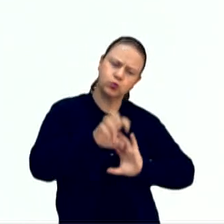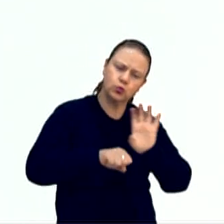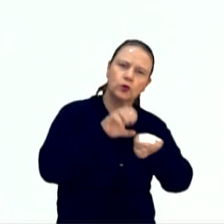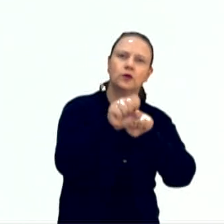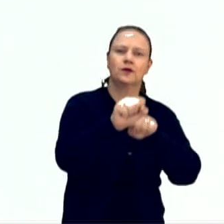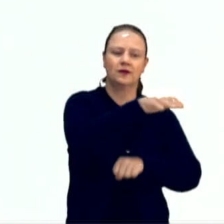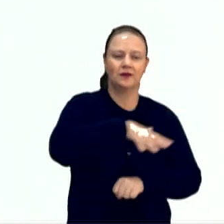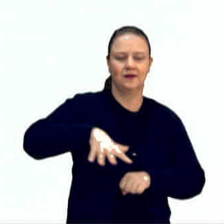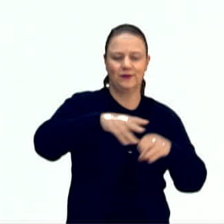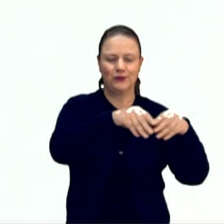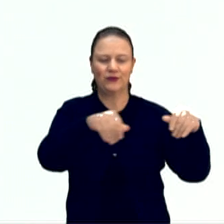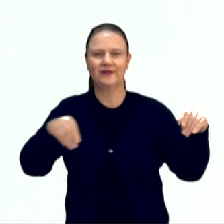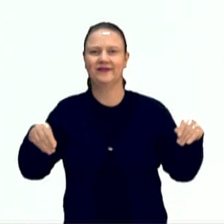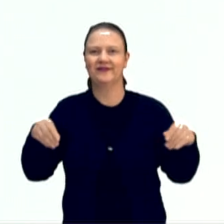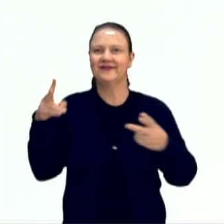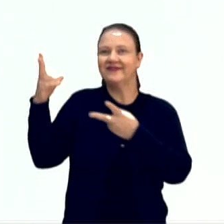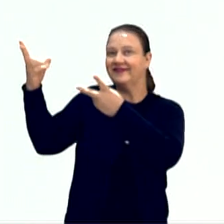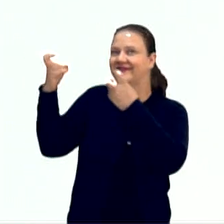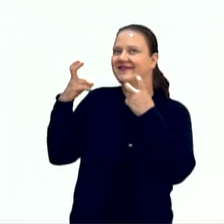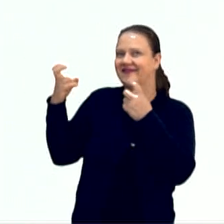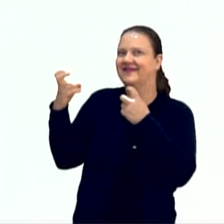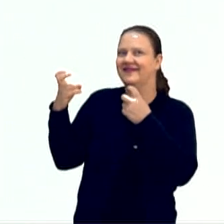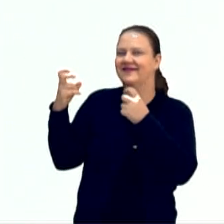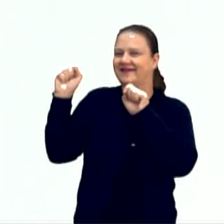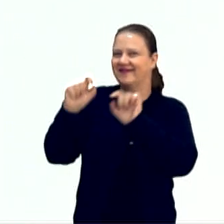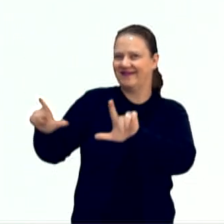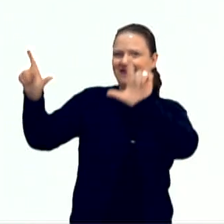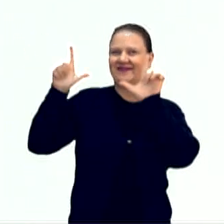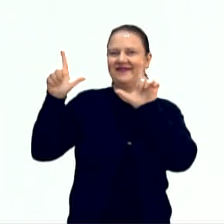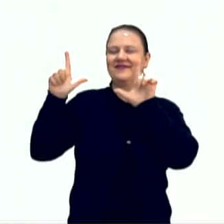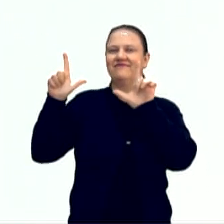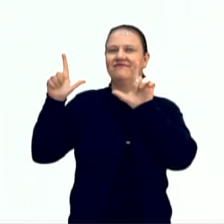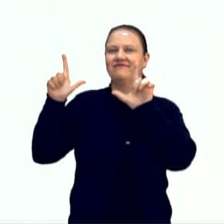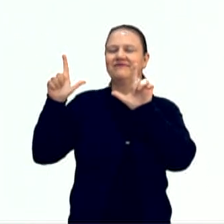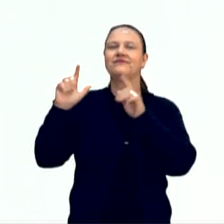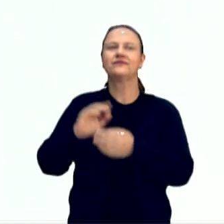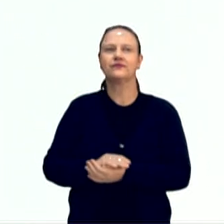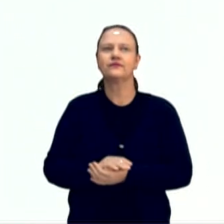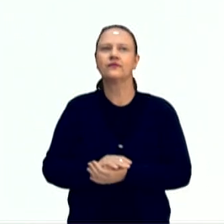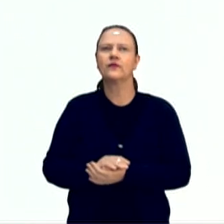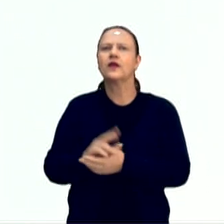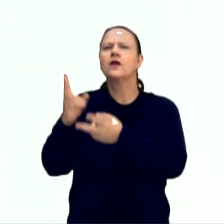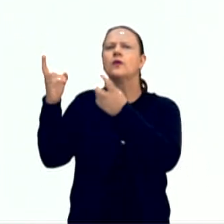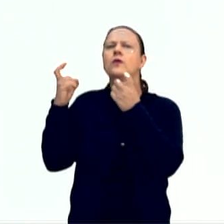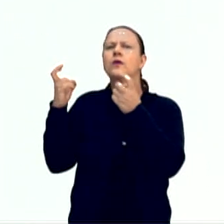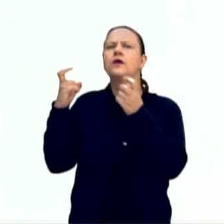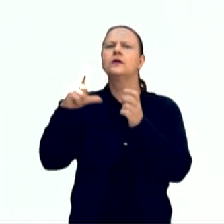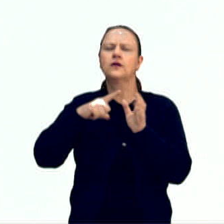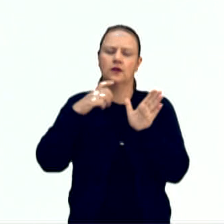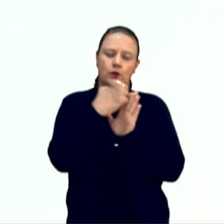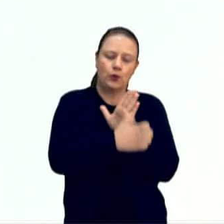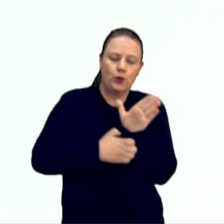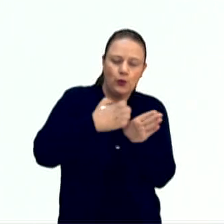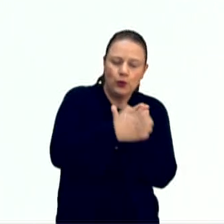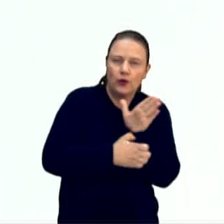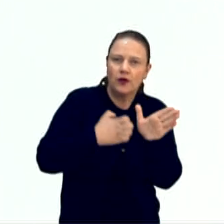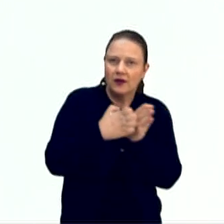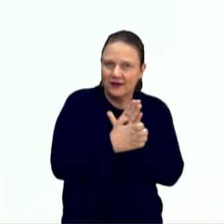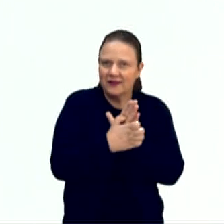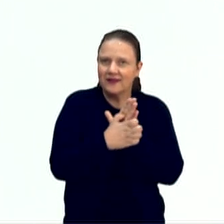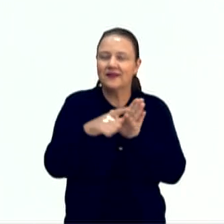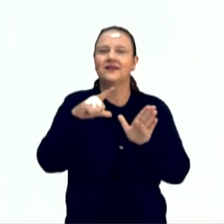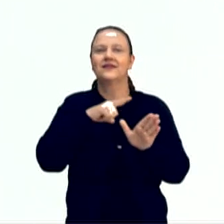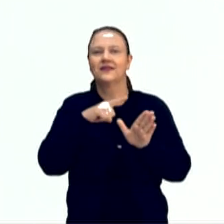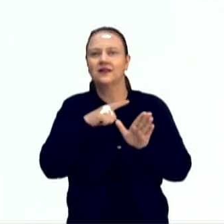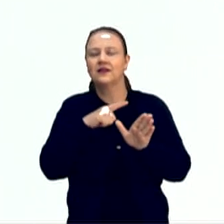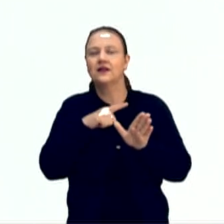que interessante, essa imagem que é um clássico, repare que ele tem ali alguns trens, ó. A